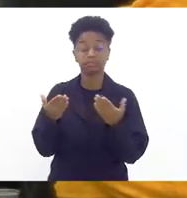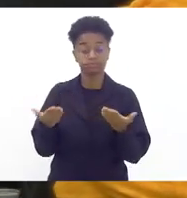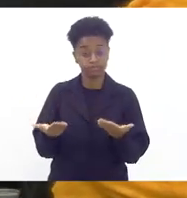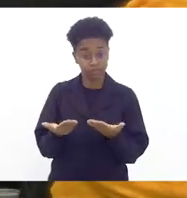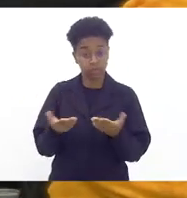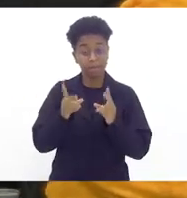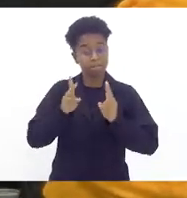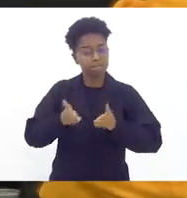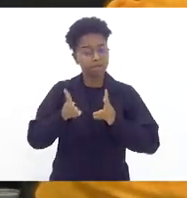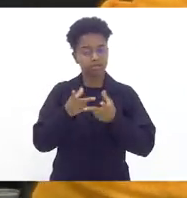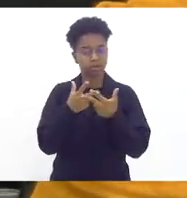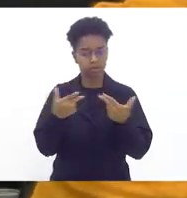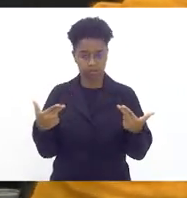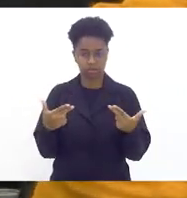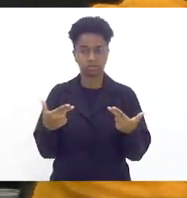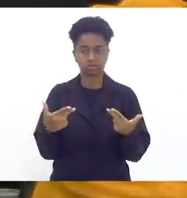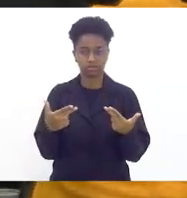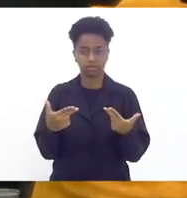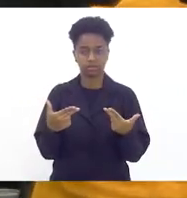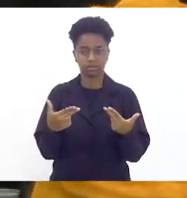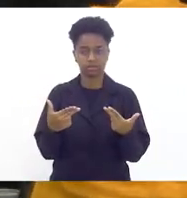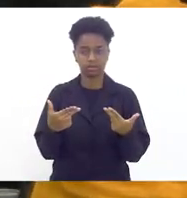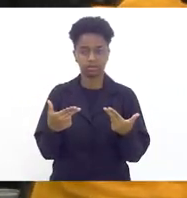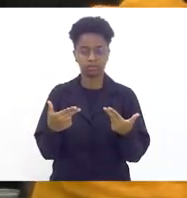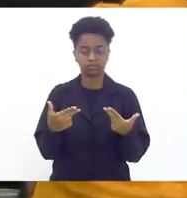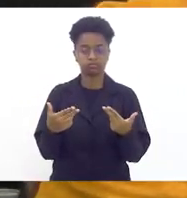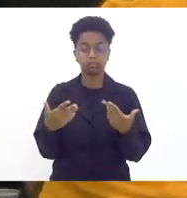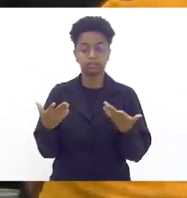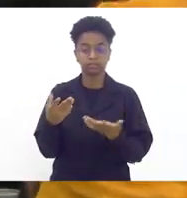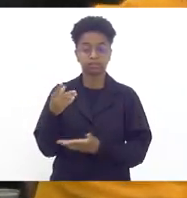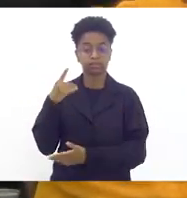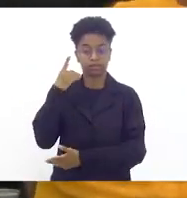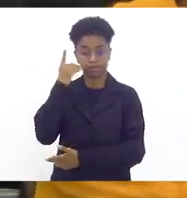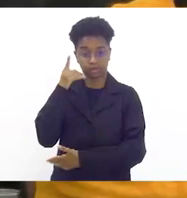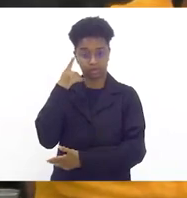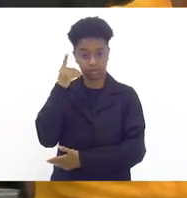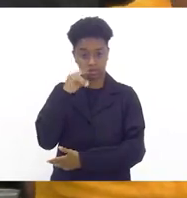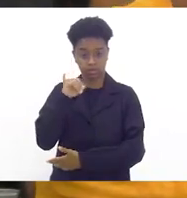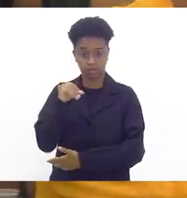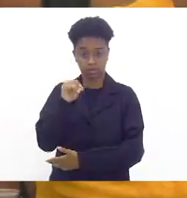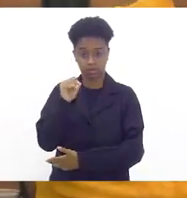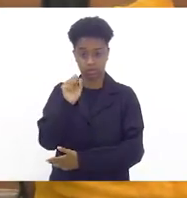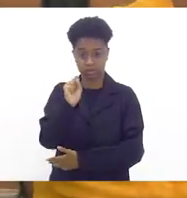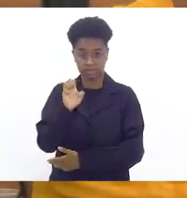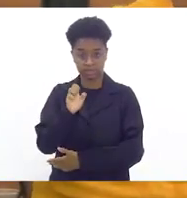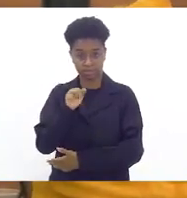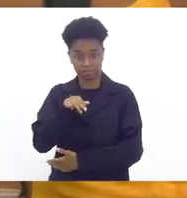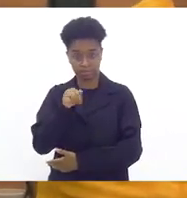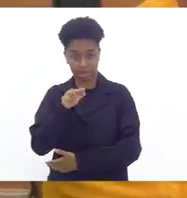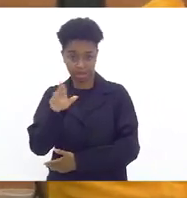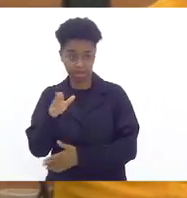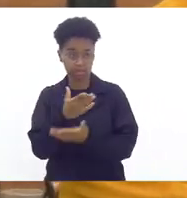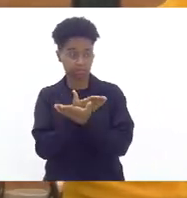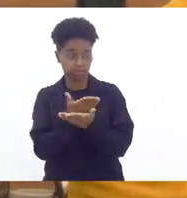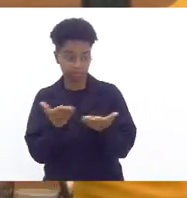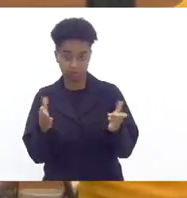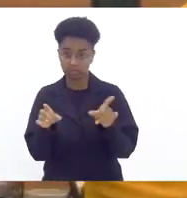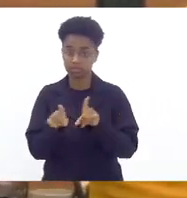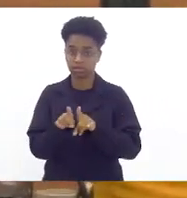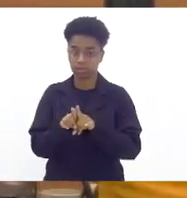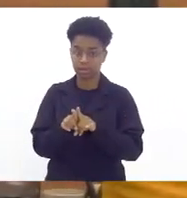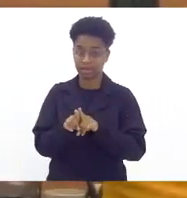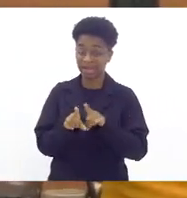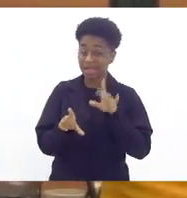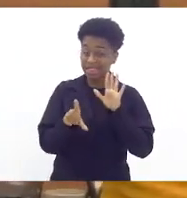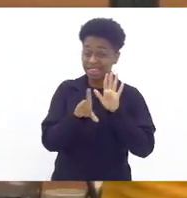foi a mesma coisa. Deputado Josimar, queridos e queridas, essa